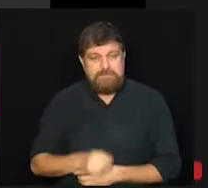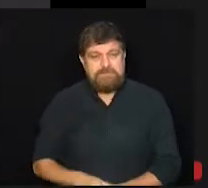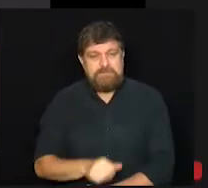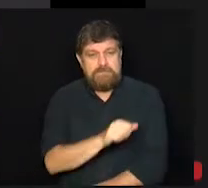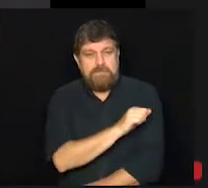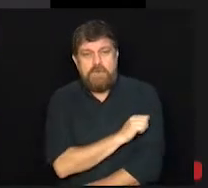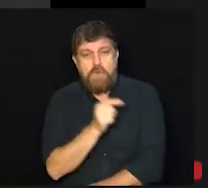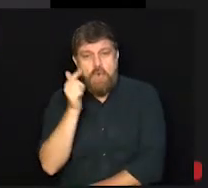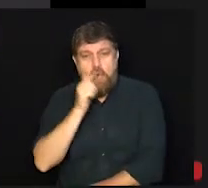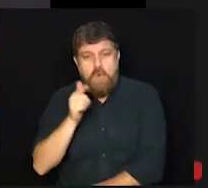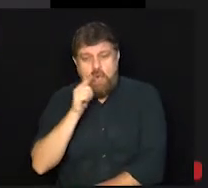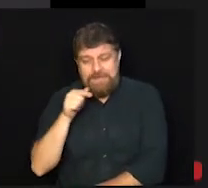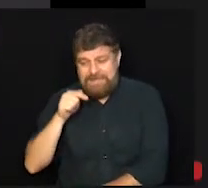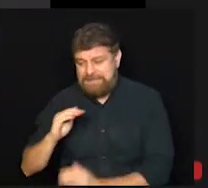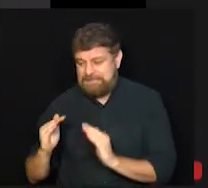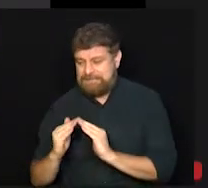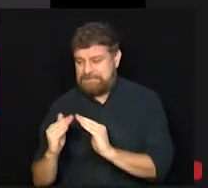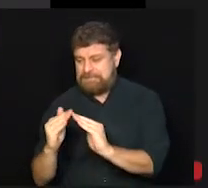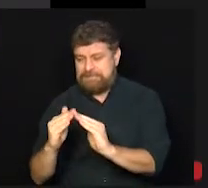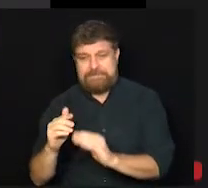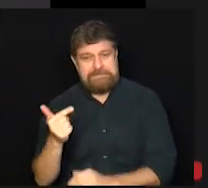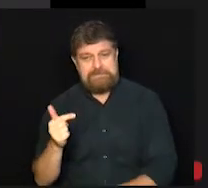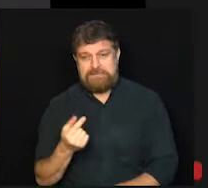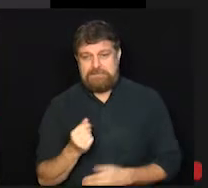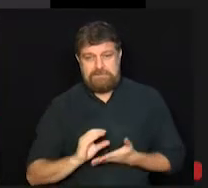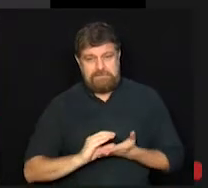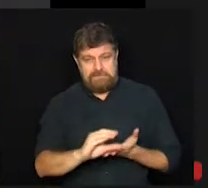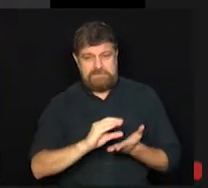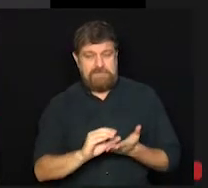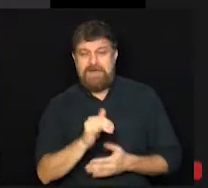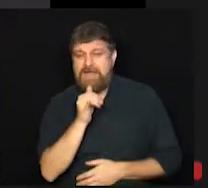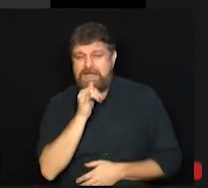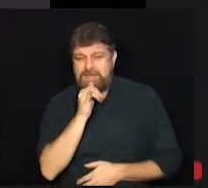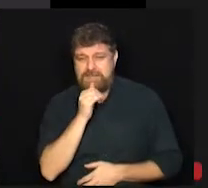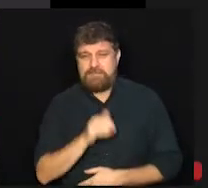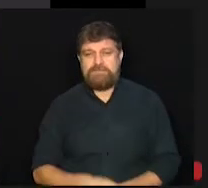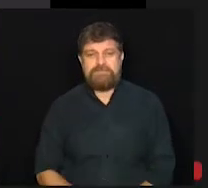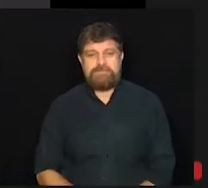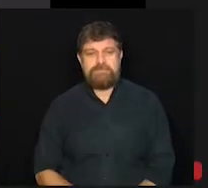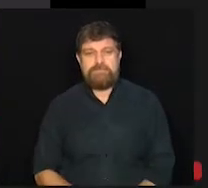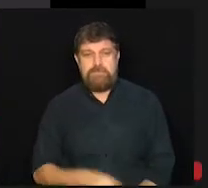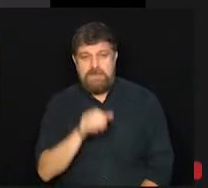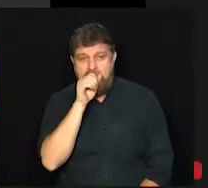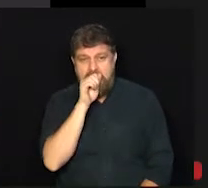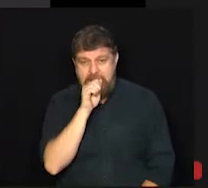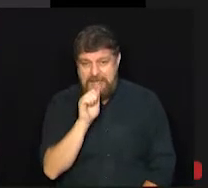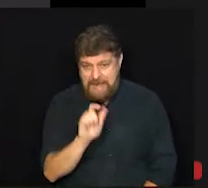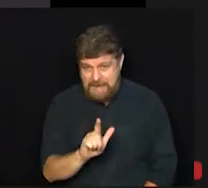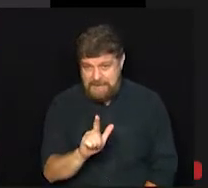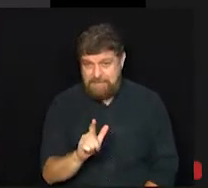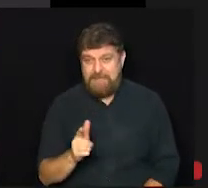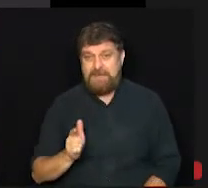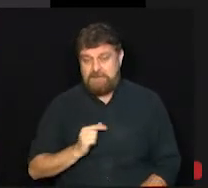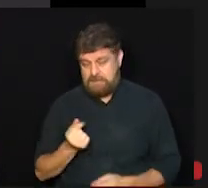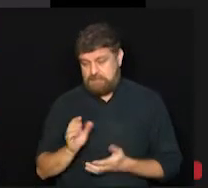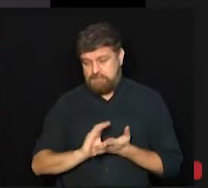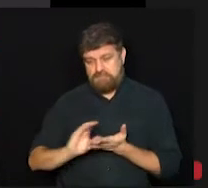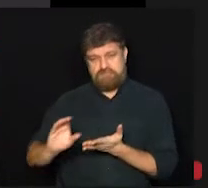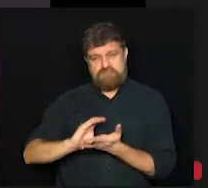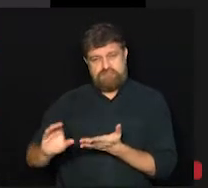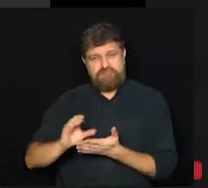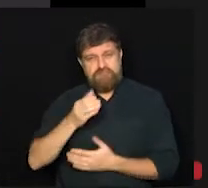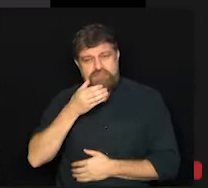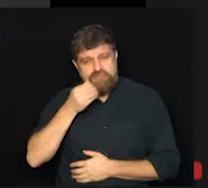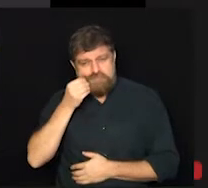quem não tem vaga na moradia pode receber auxílio moradia, por exemplo, os estudantes de Limeira, porque a moradia é em Campinas, então tem